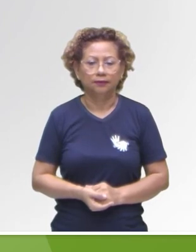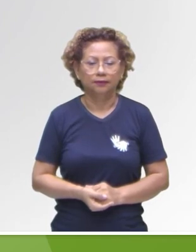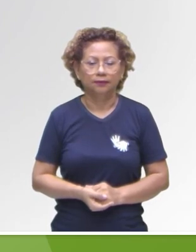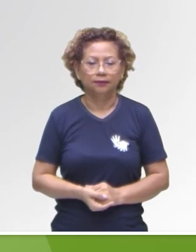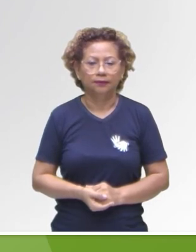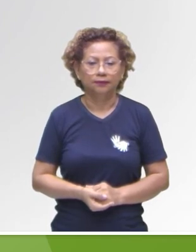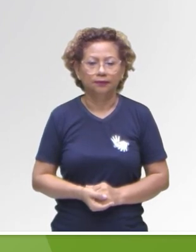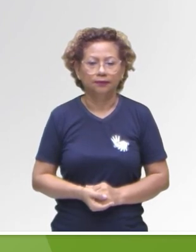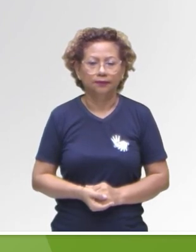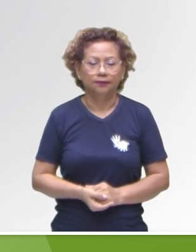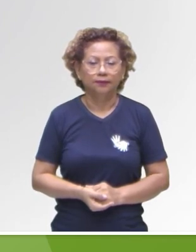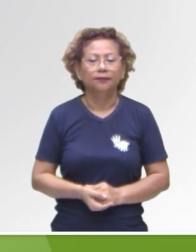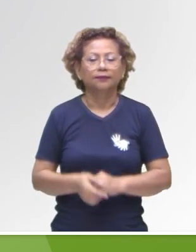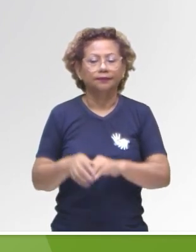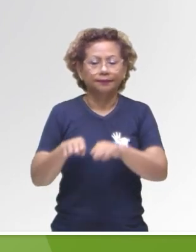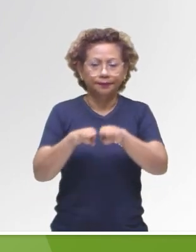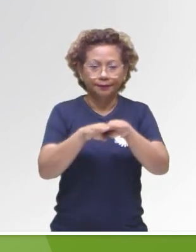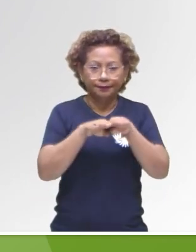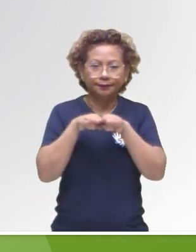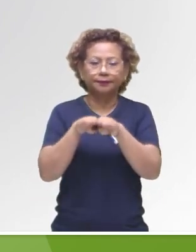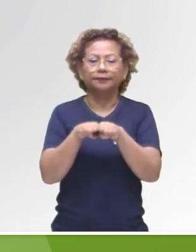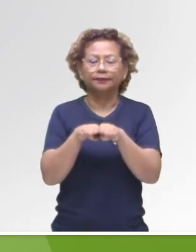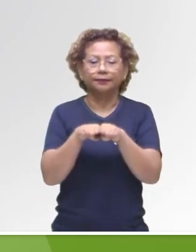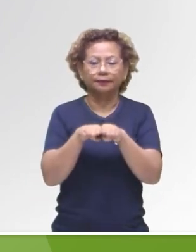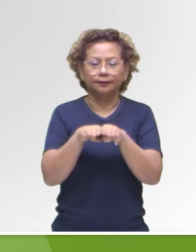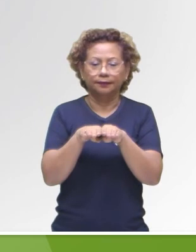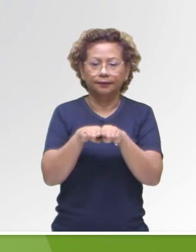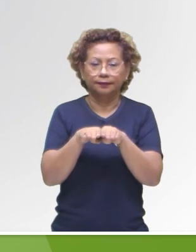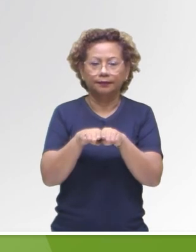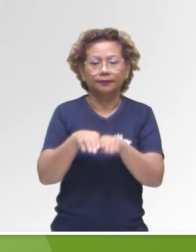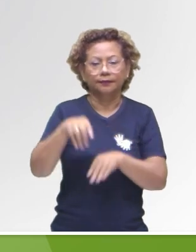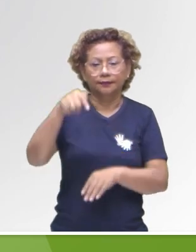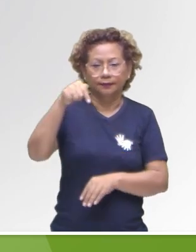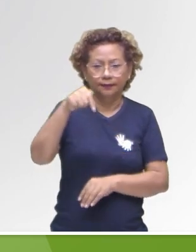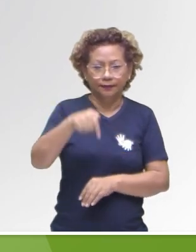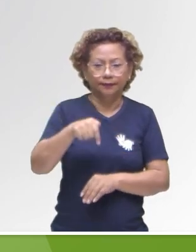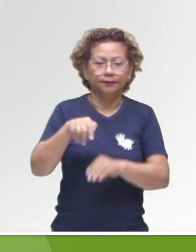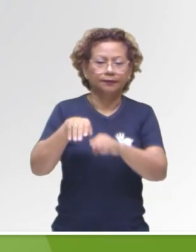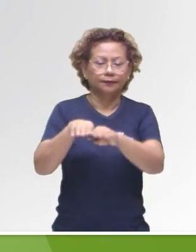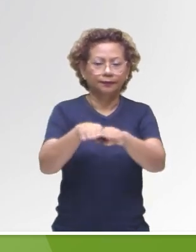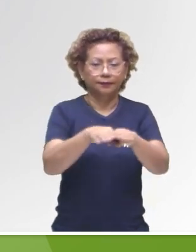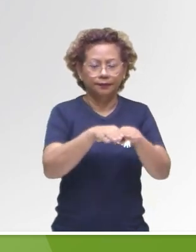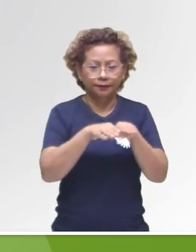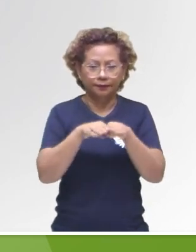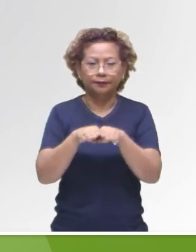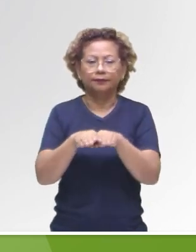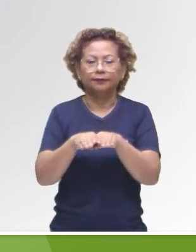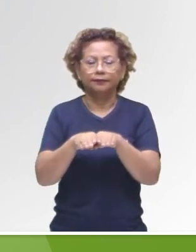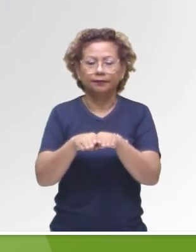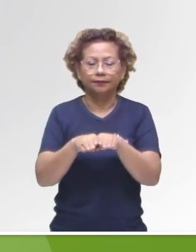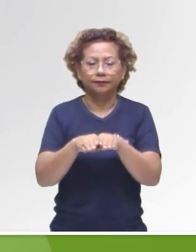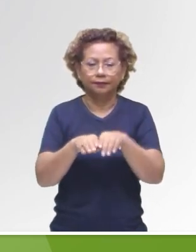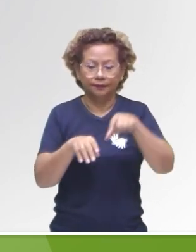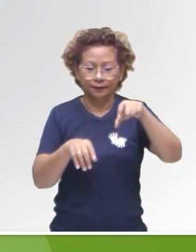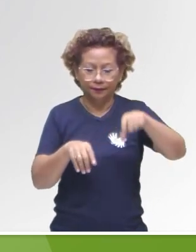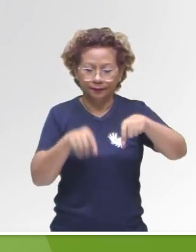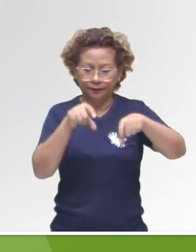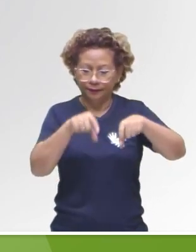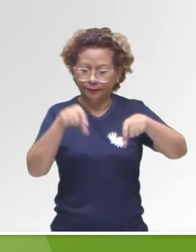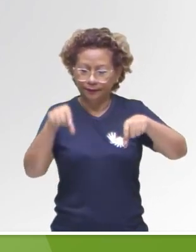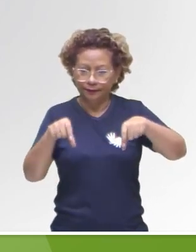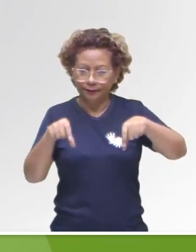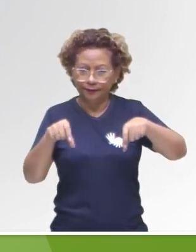potencial. Portanto, a carga total e em cada capacitor, ela é igual